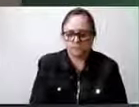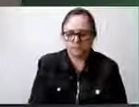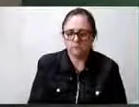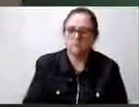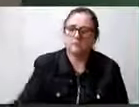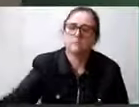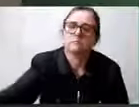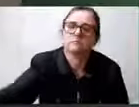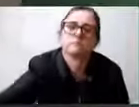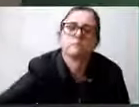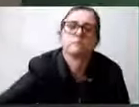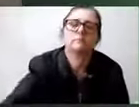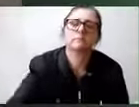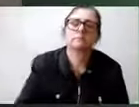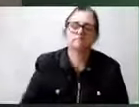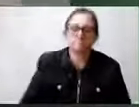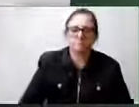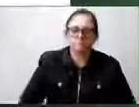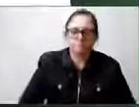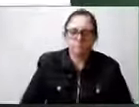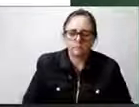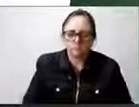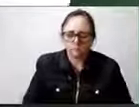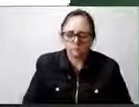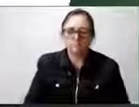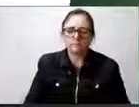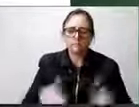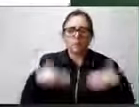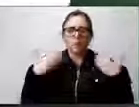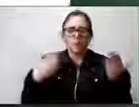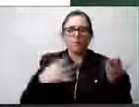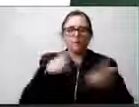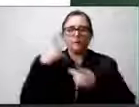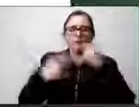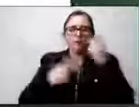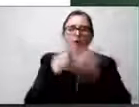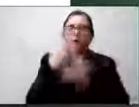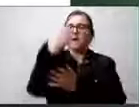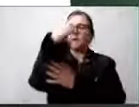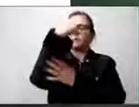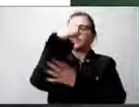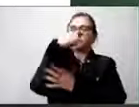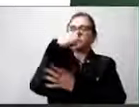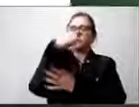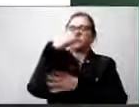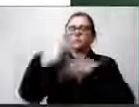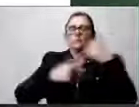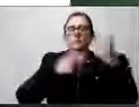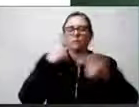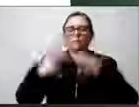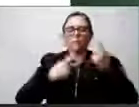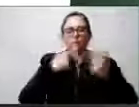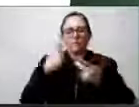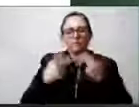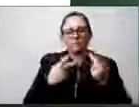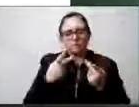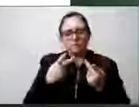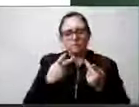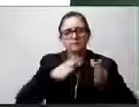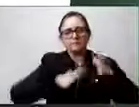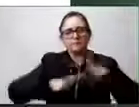Sí, lo que pasa es que cuando hablamos de la intubación... E quando a gente fala de intubação, nós falamos... Vou falar